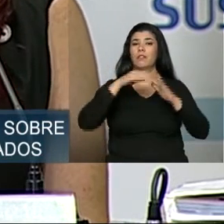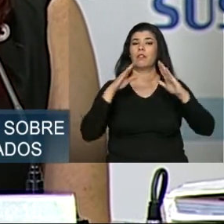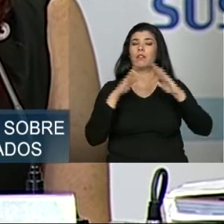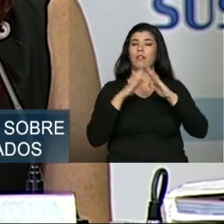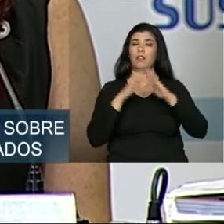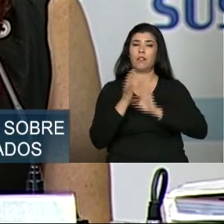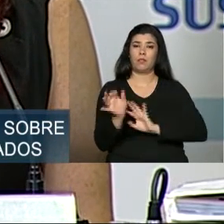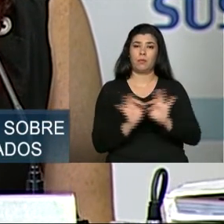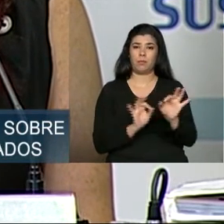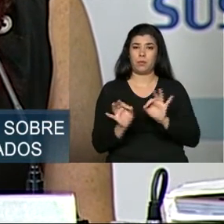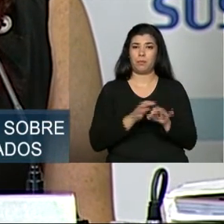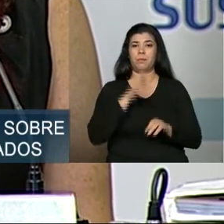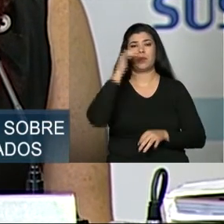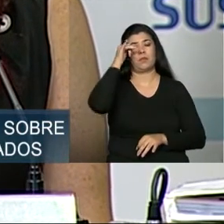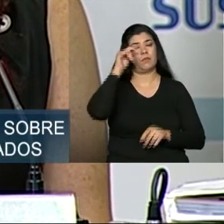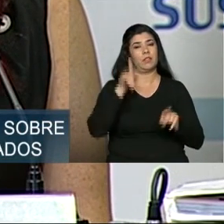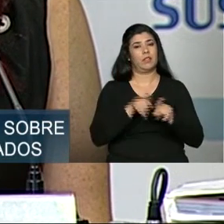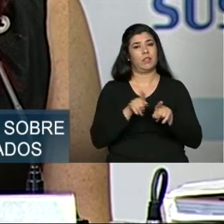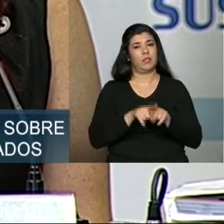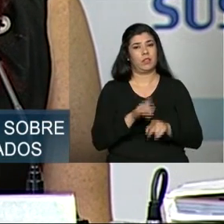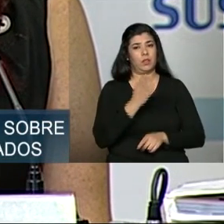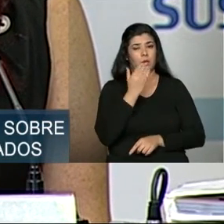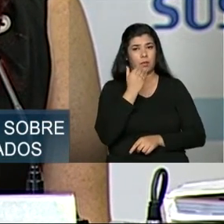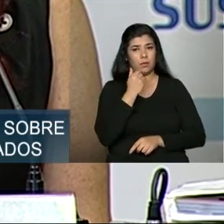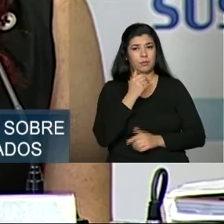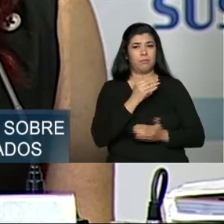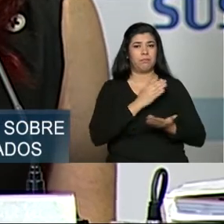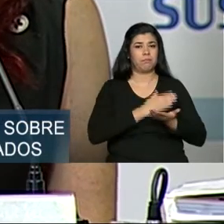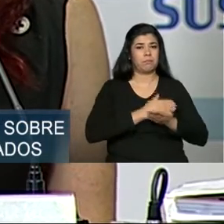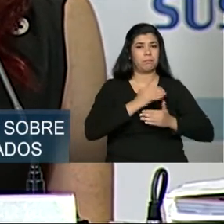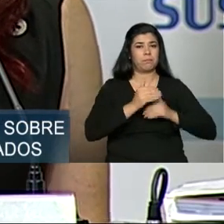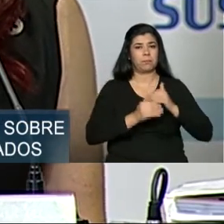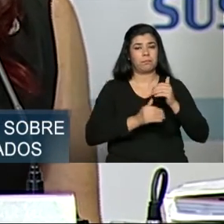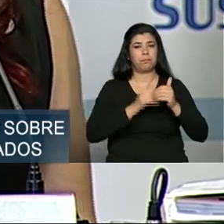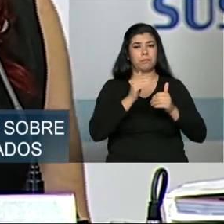alimentos. Próximos passos, né? Então,